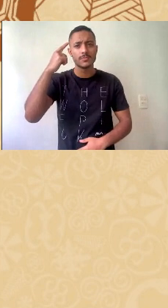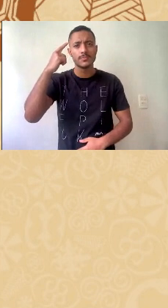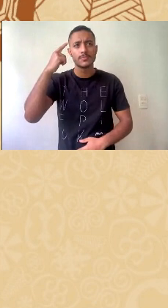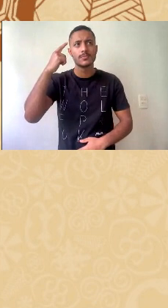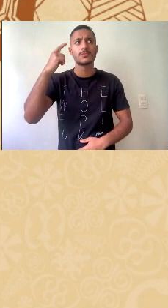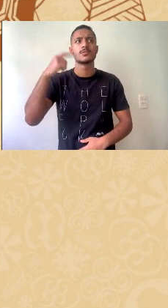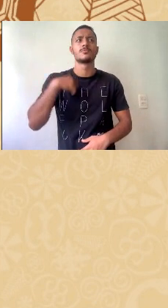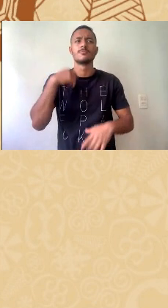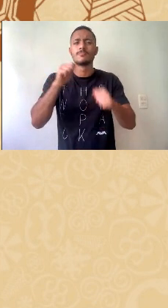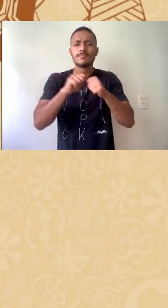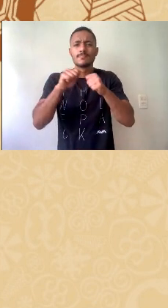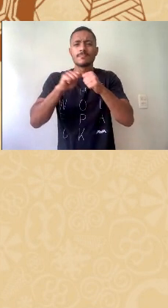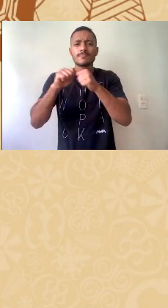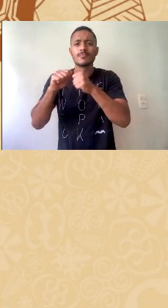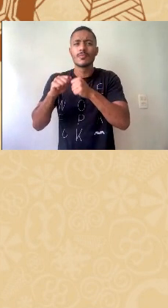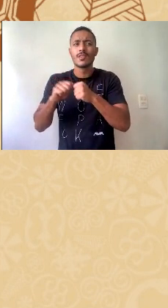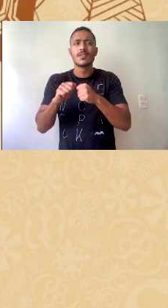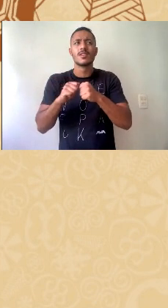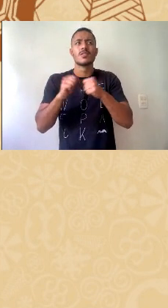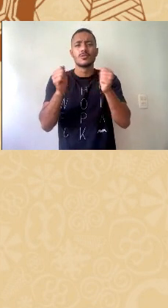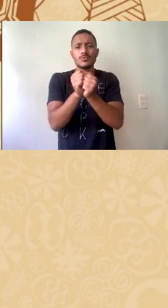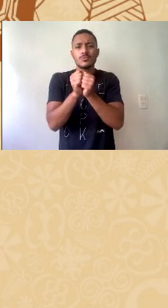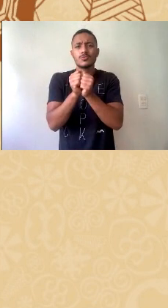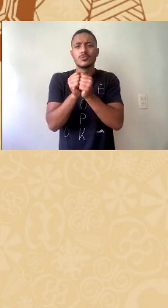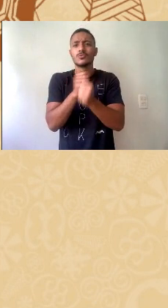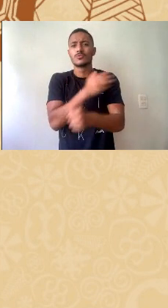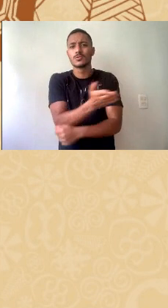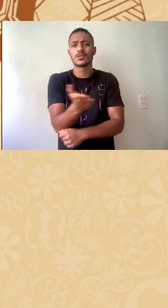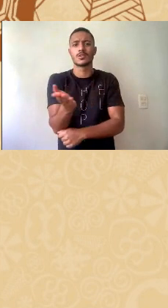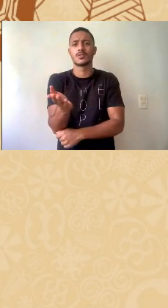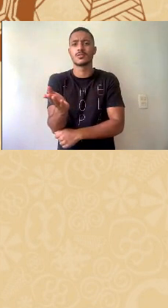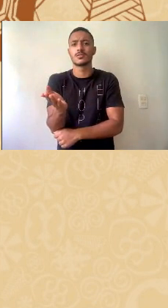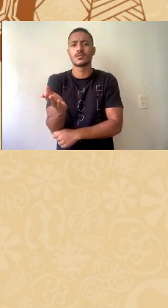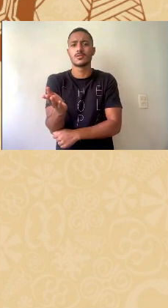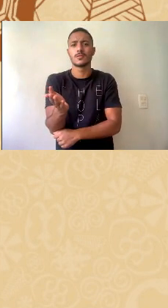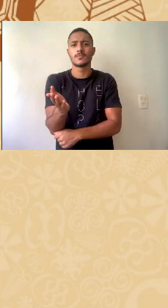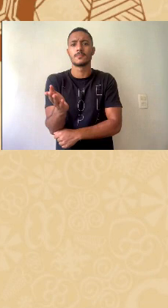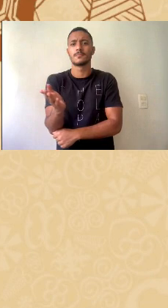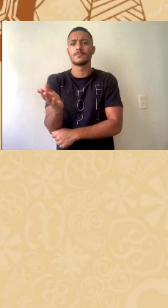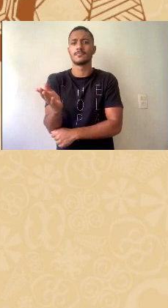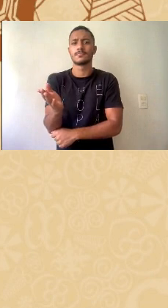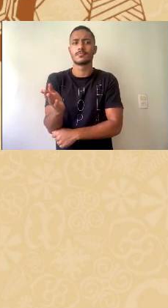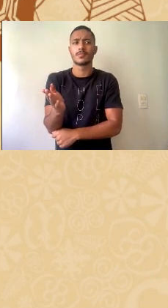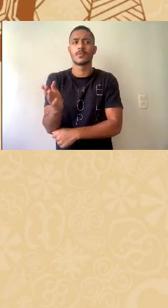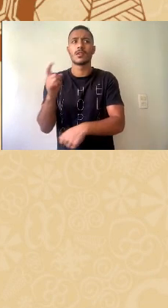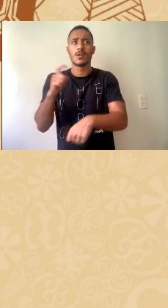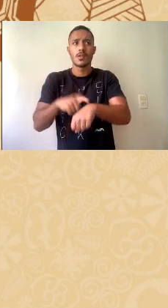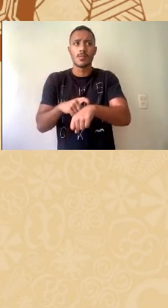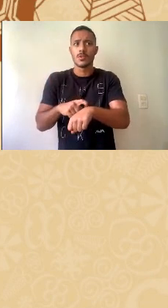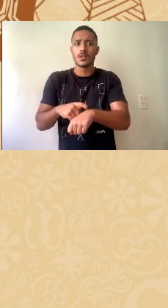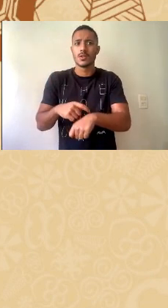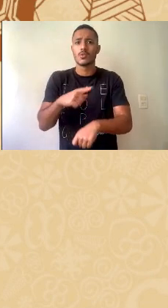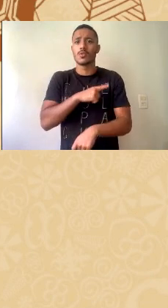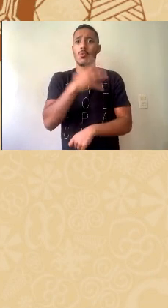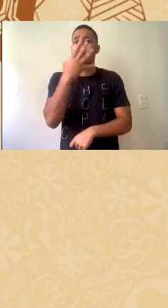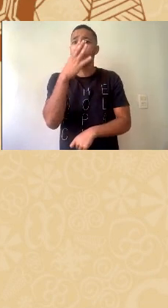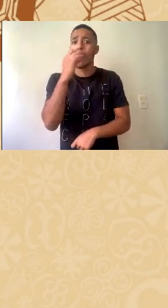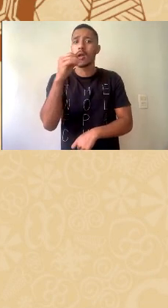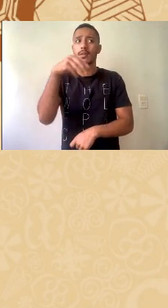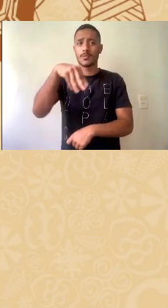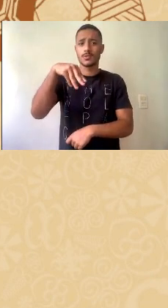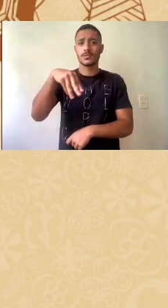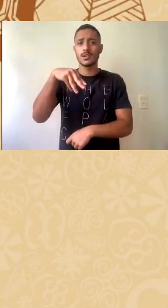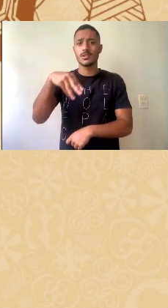eu vou construindo com vocês, também na medida do tempo, dos 40 minutos que me restam, esse debate.